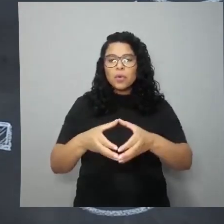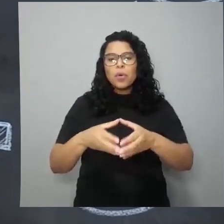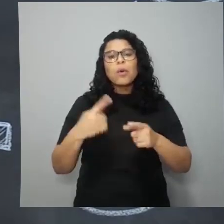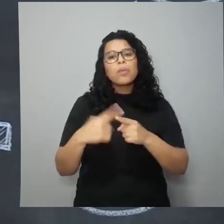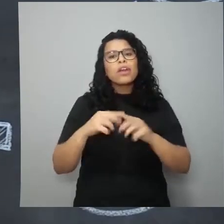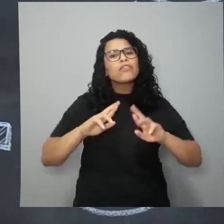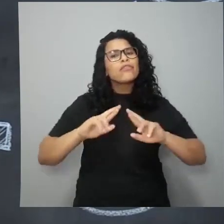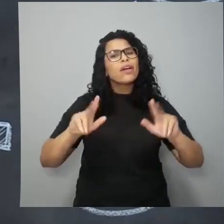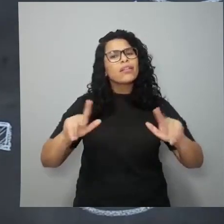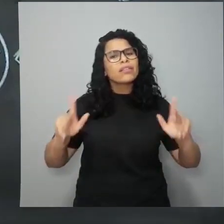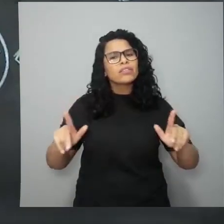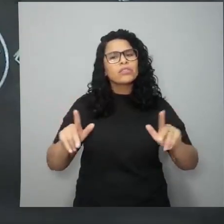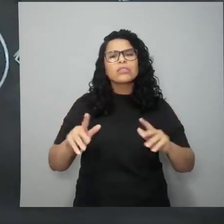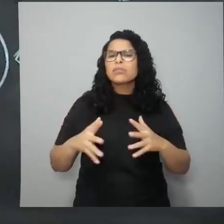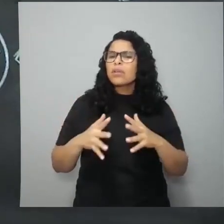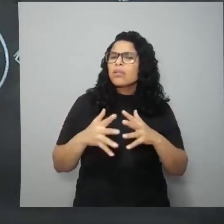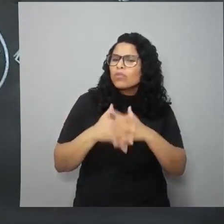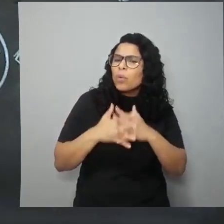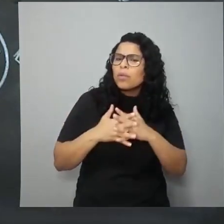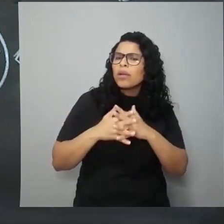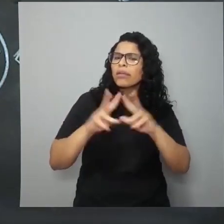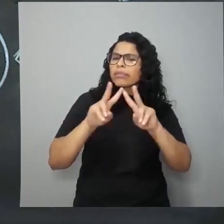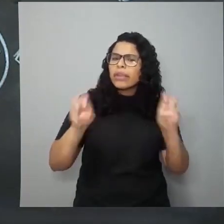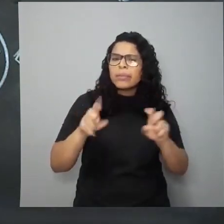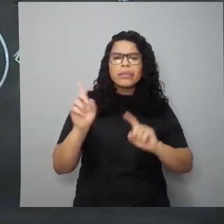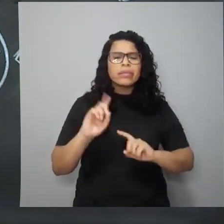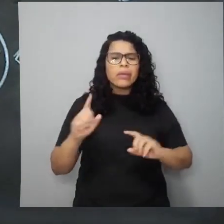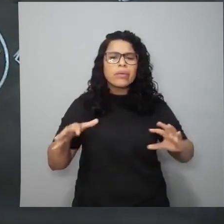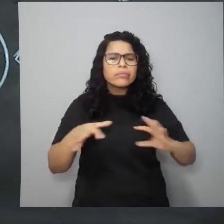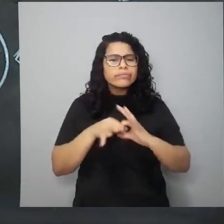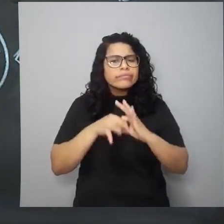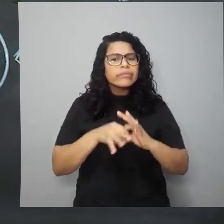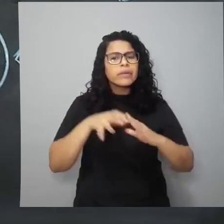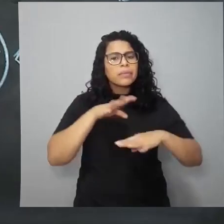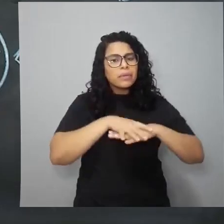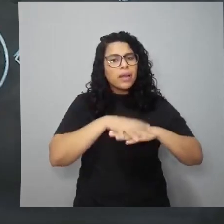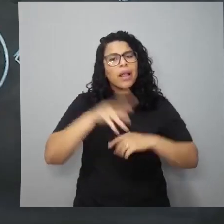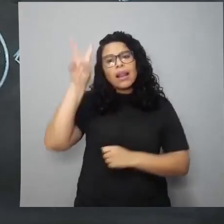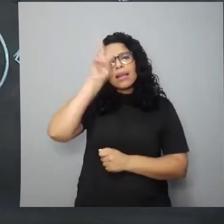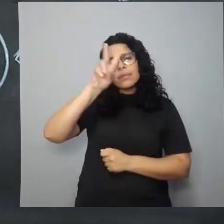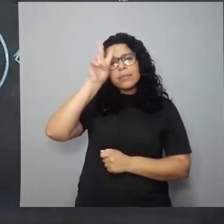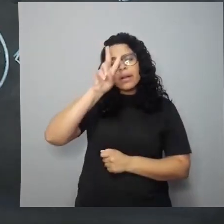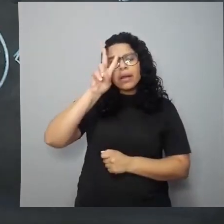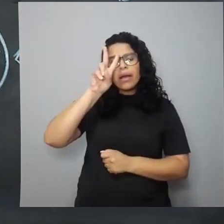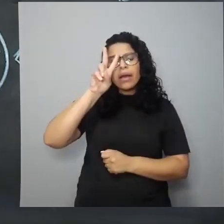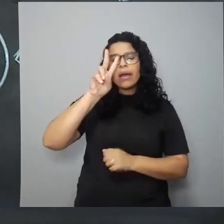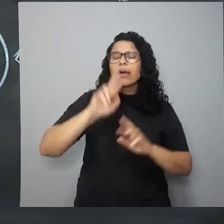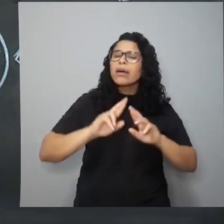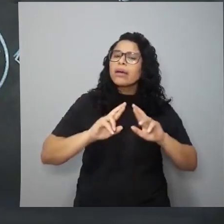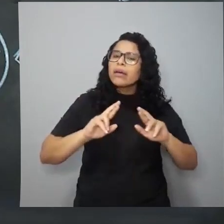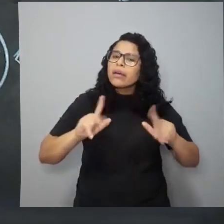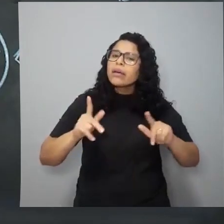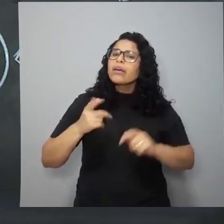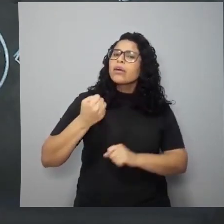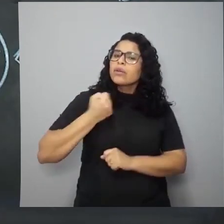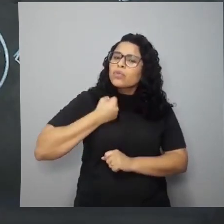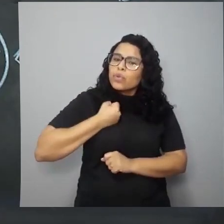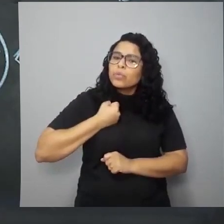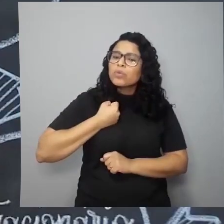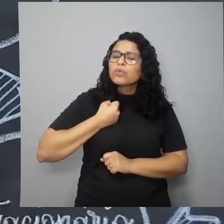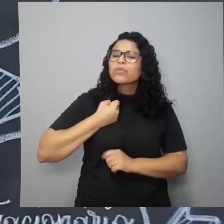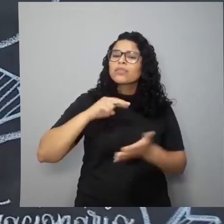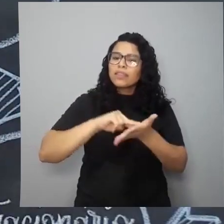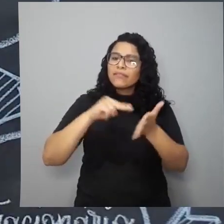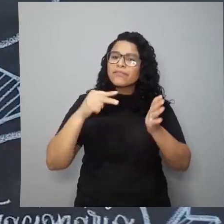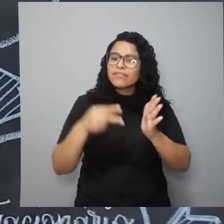que são diferentes tipos, não é um assunto tão complicado, está muito conectado com a matemática, e é só você lembrar que é a expressão gráfica de números,